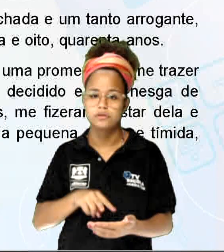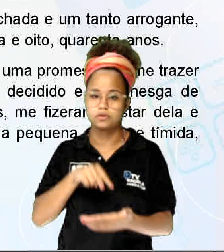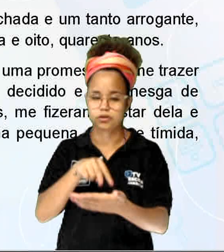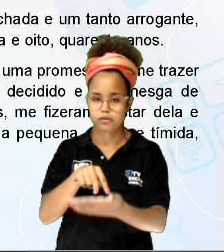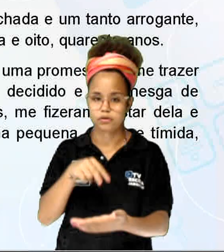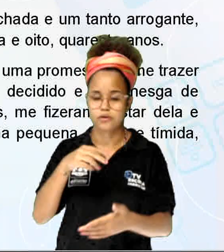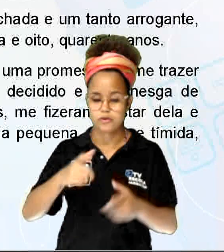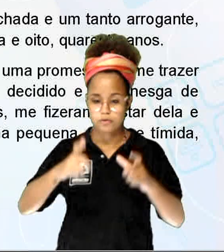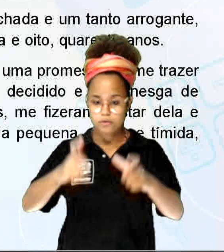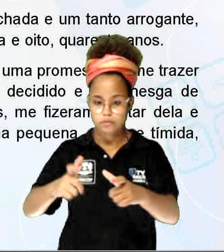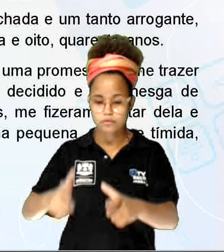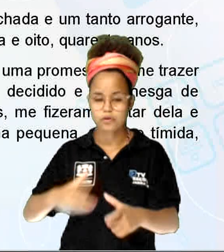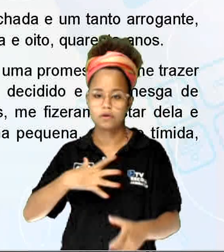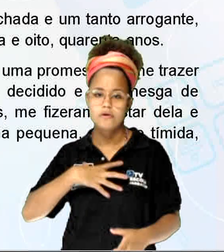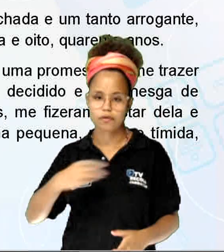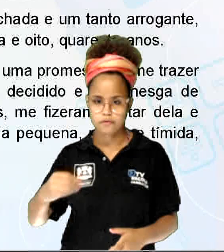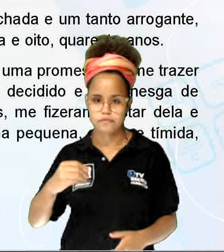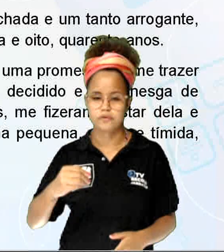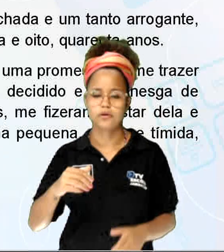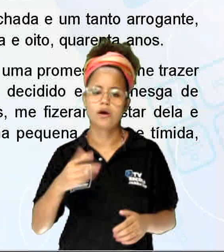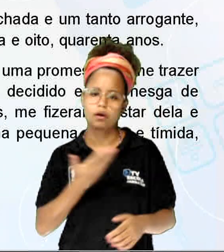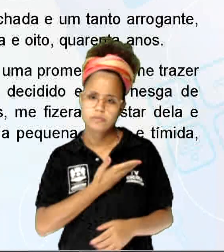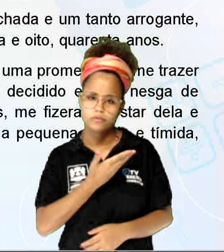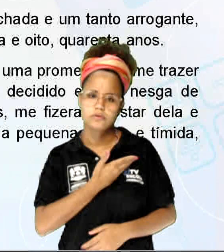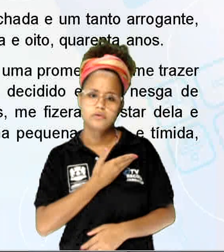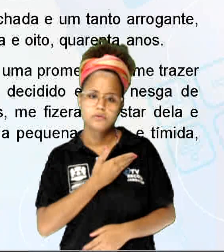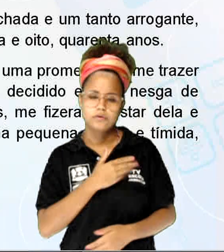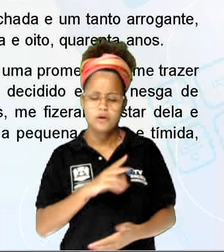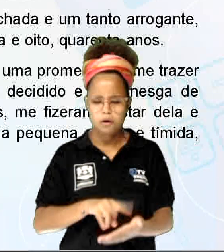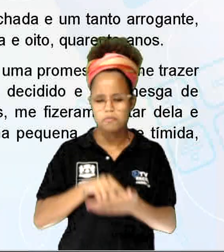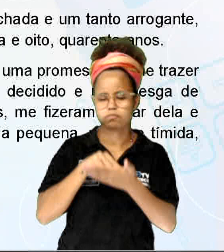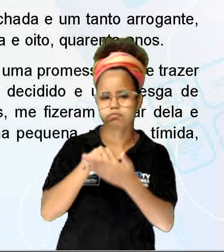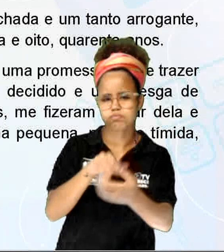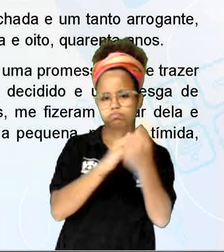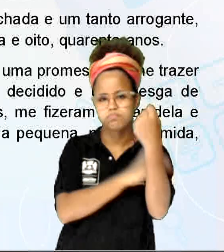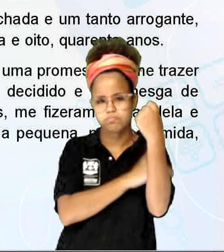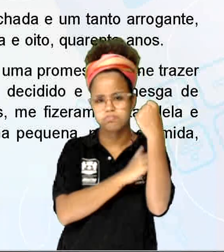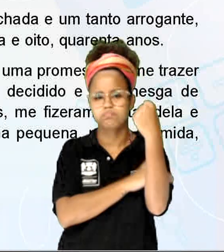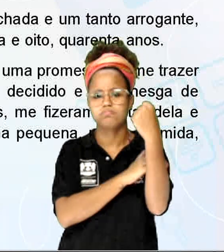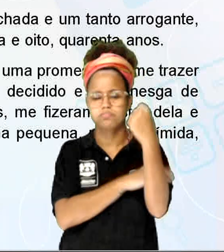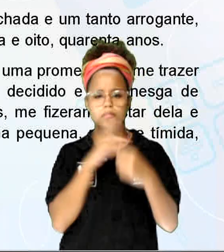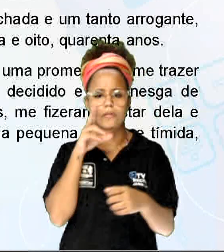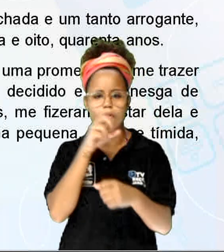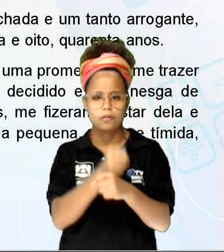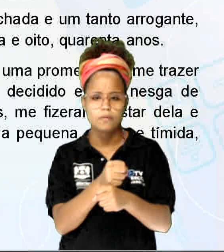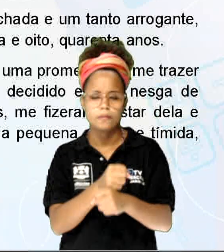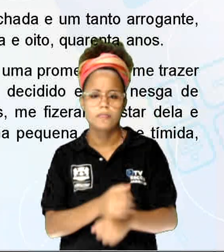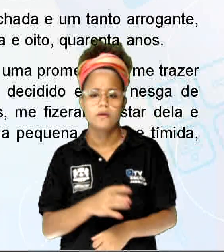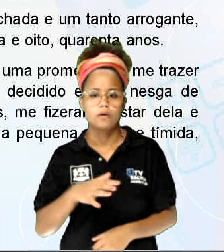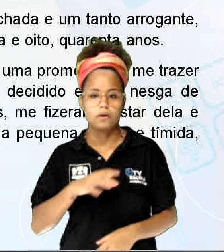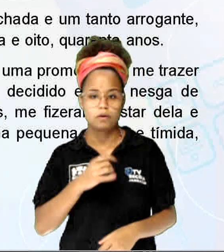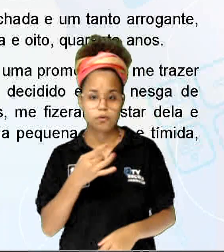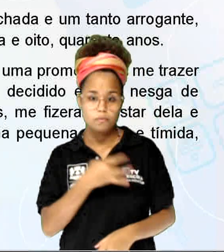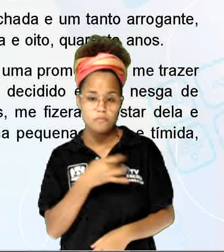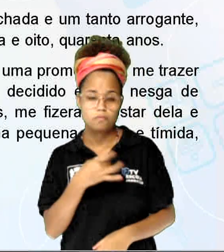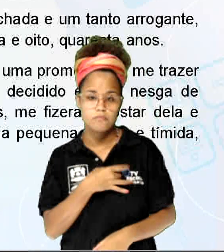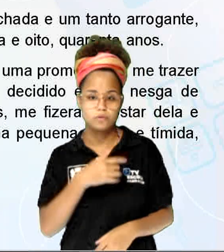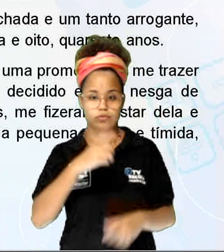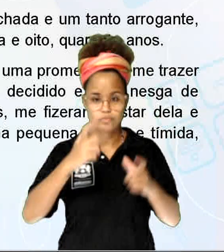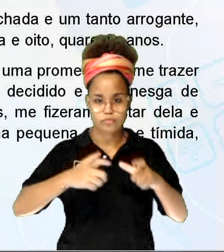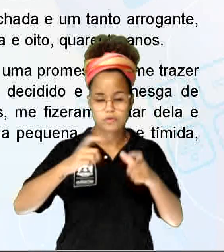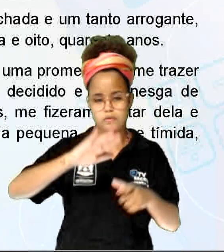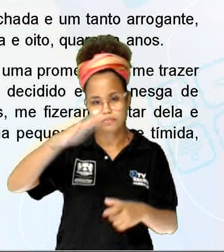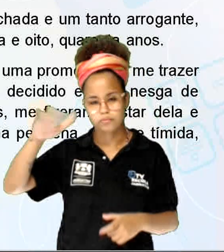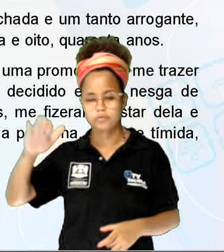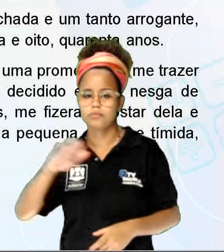sua protegida. Era um comentado mito de força e persistência, o terror admirado da favela em que morava,